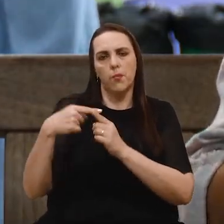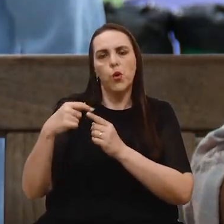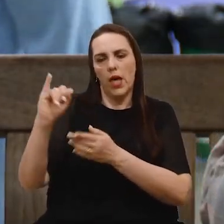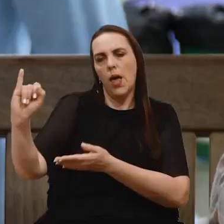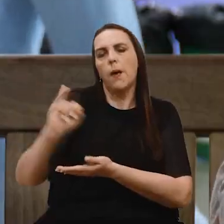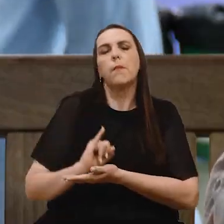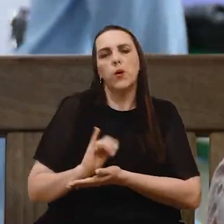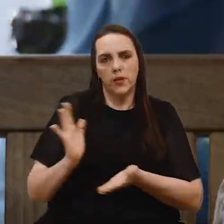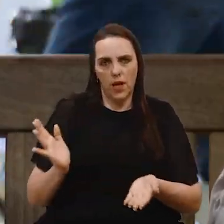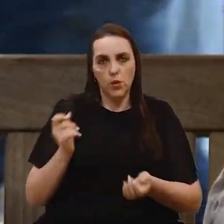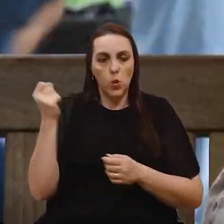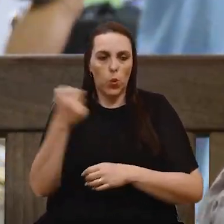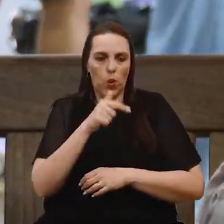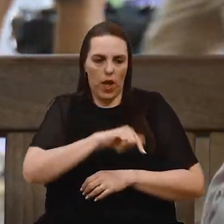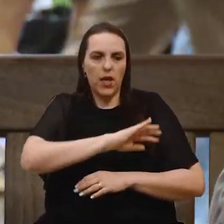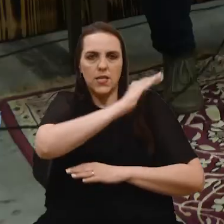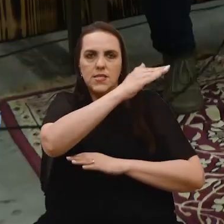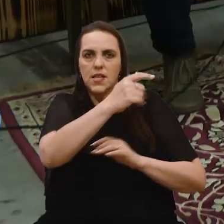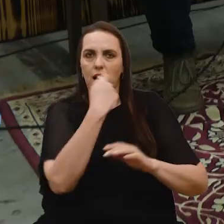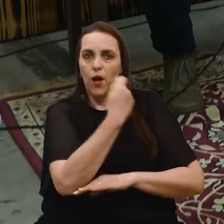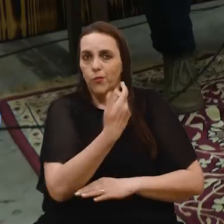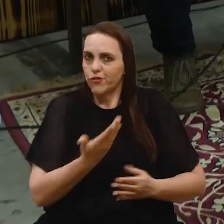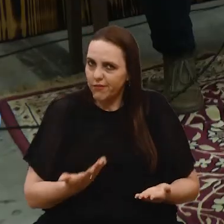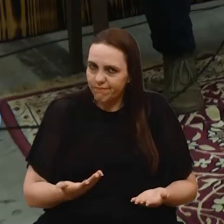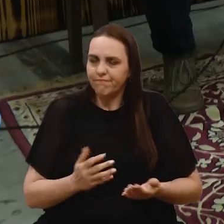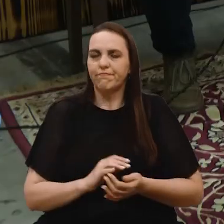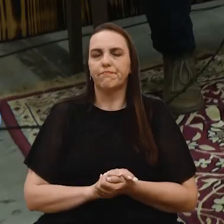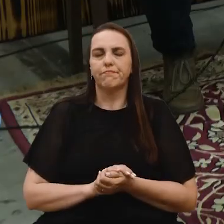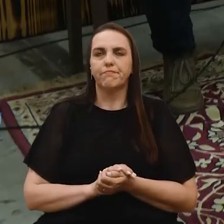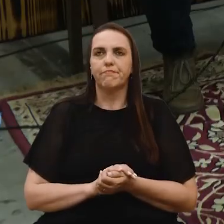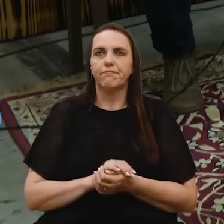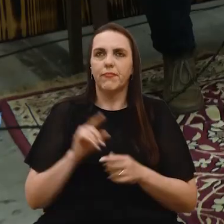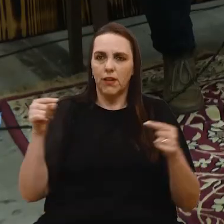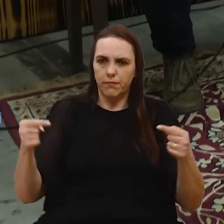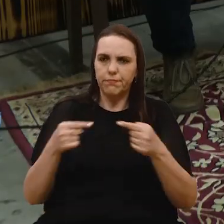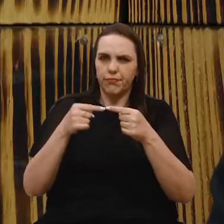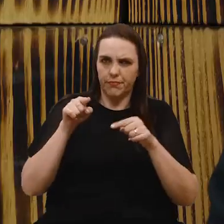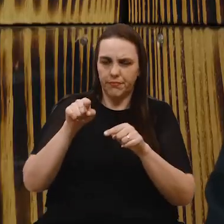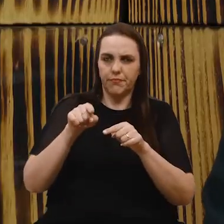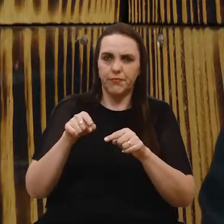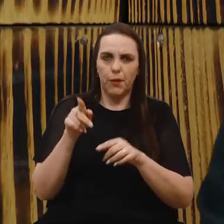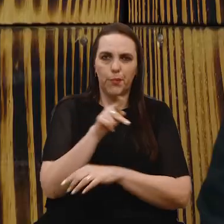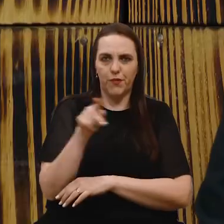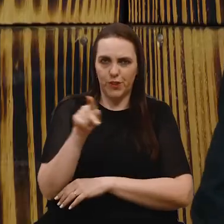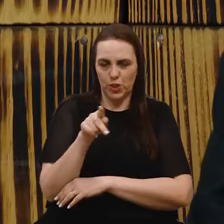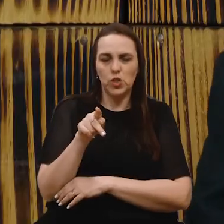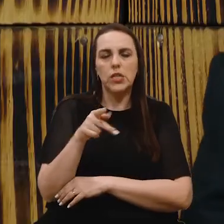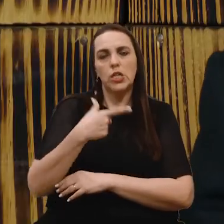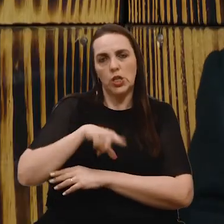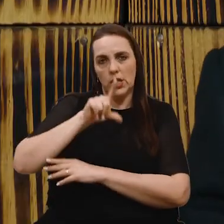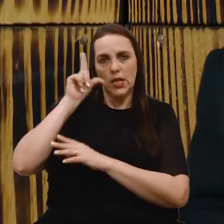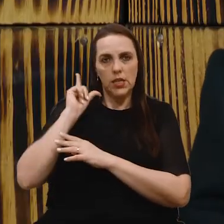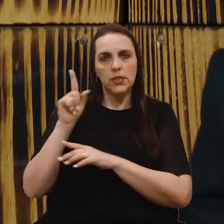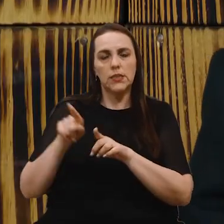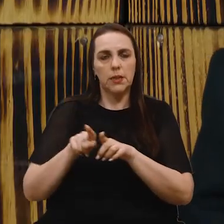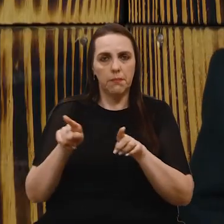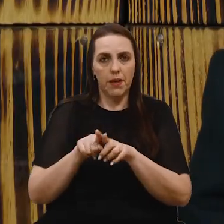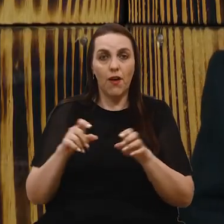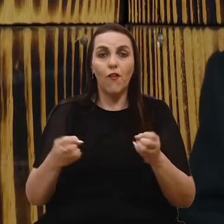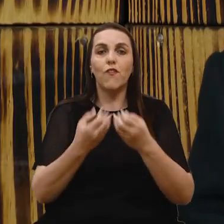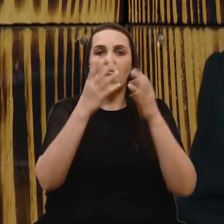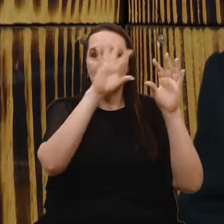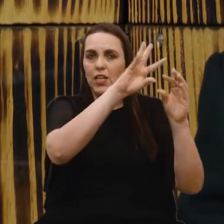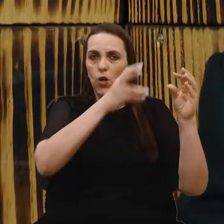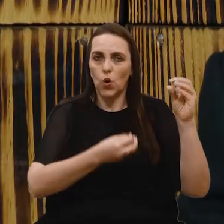do que o que é produzido aqui na Serra. Do que é daqui, é verdade. E a propósito disso, professora, aí nós tivemos antes até a Festa